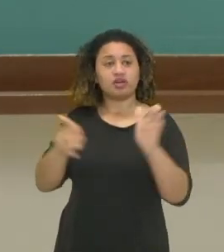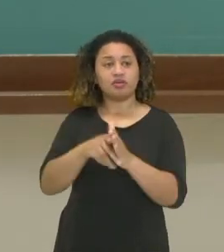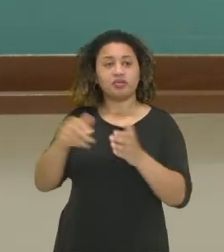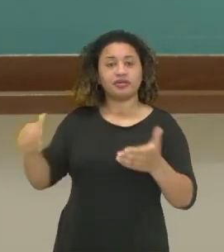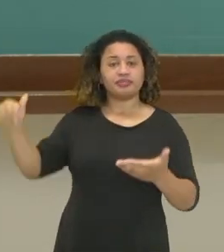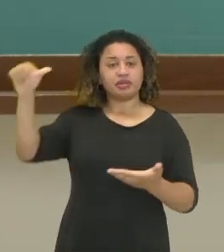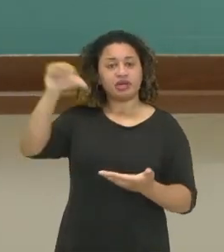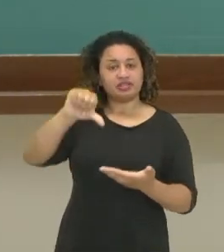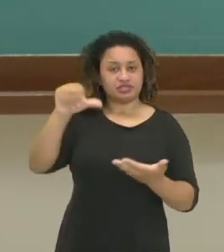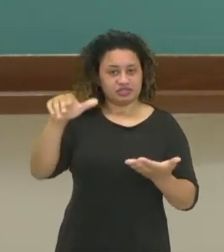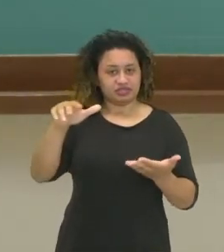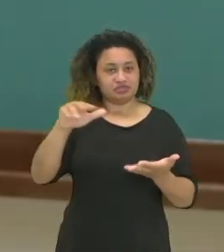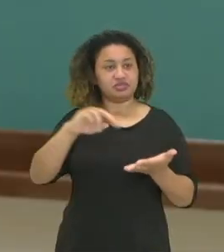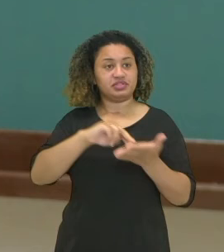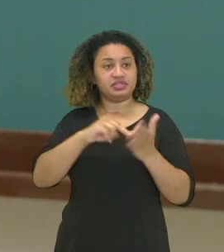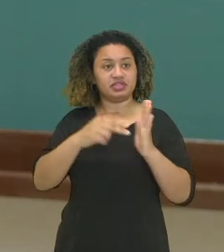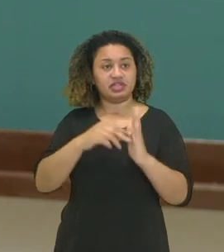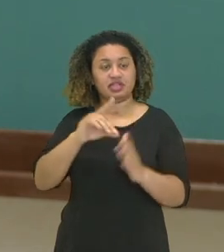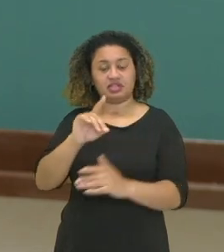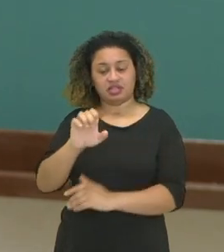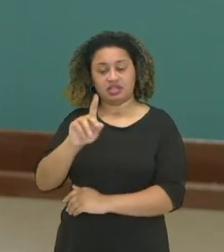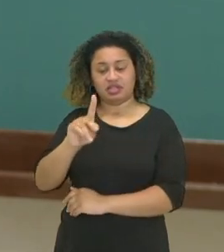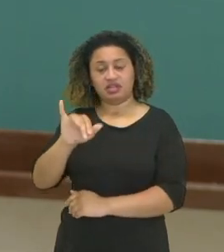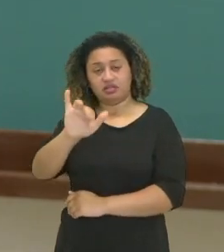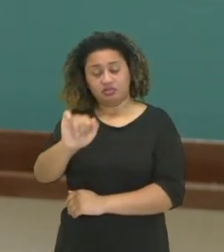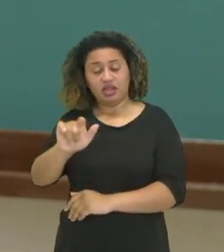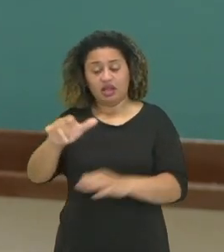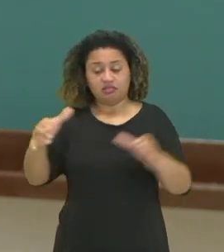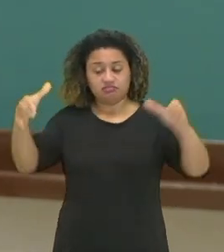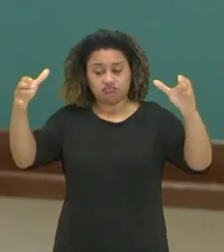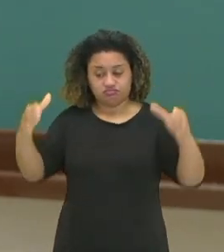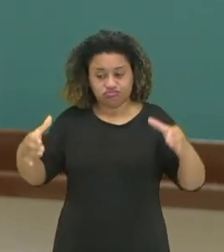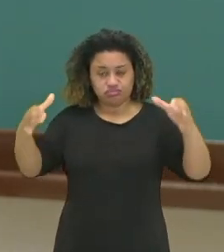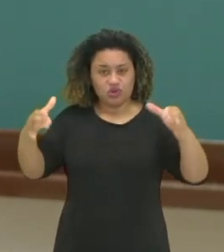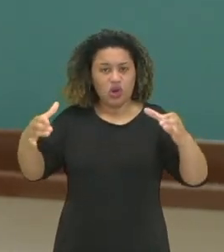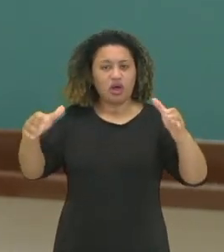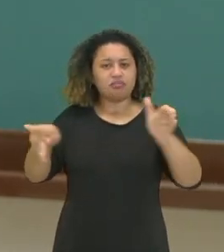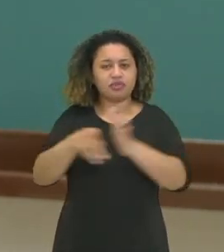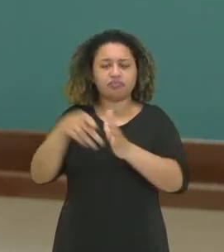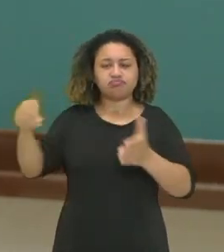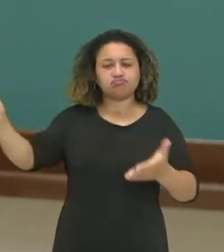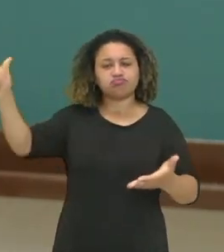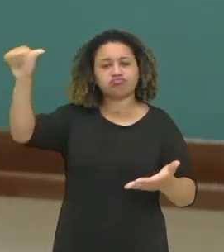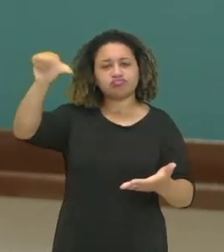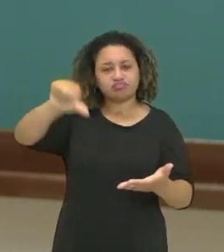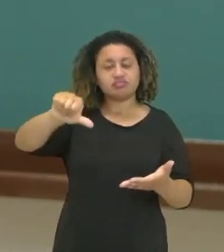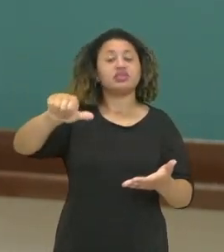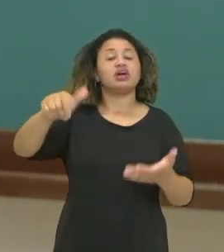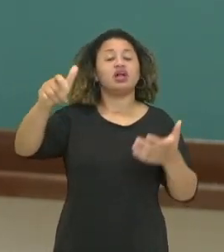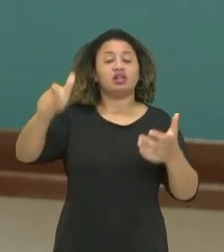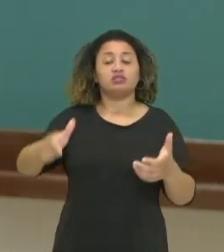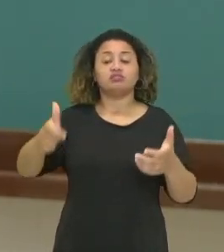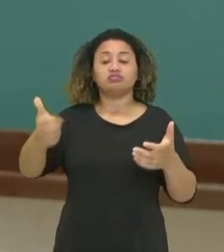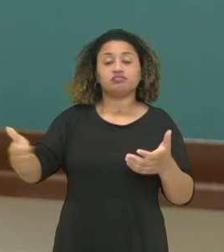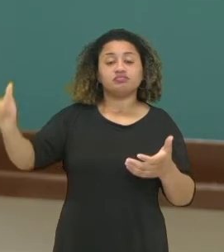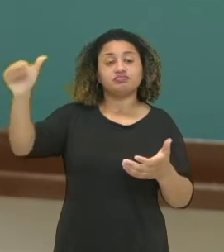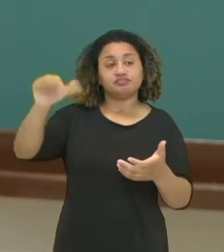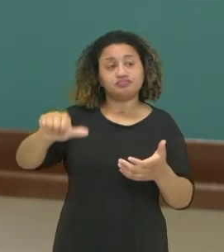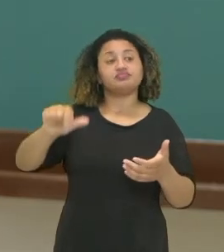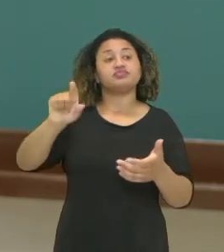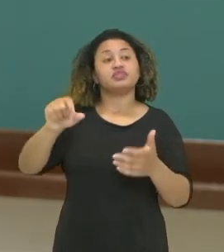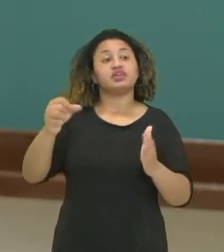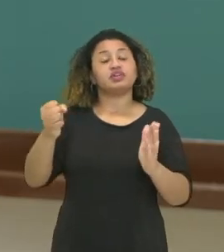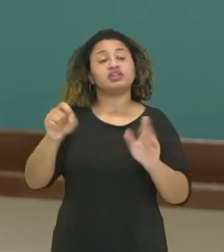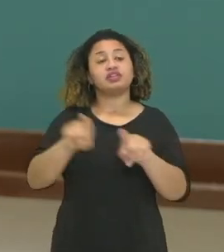o vocábulo pia, né, é uma alusão à pia do batismo. Então, a ideia de que ele foi batizado e o